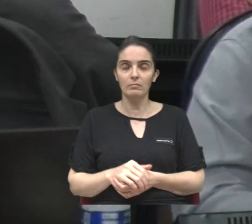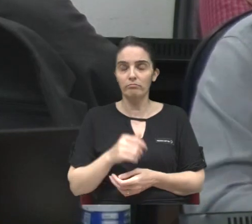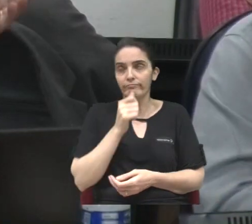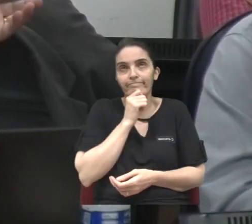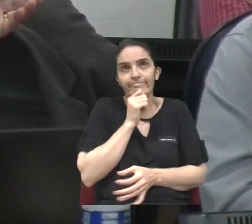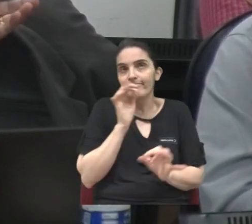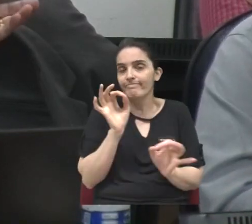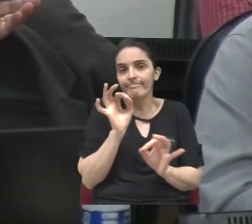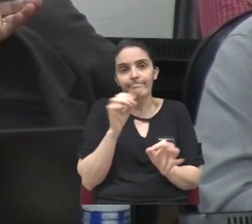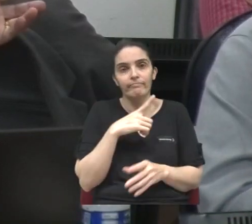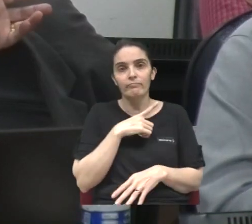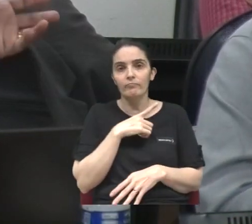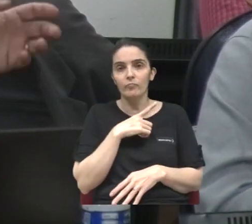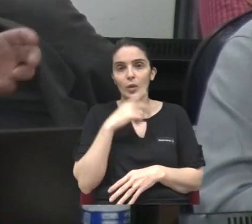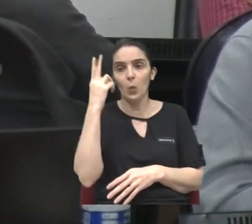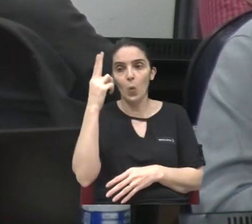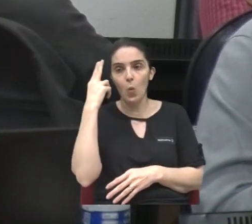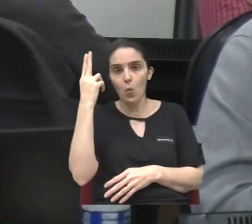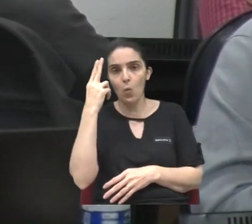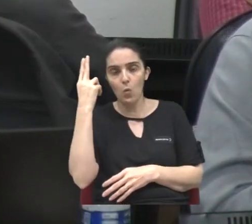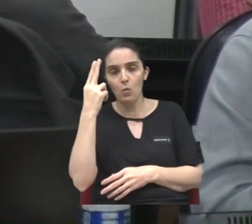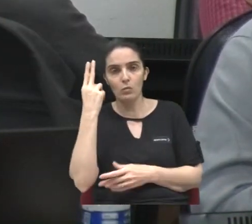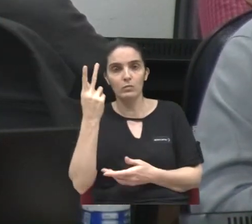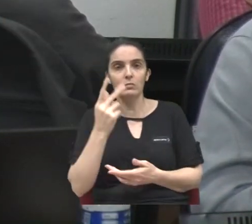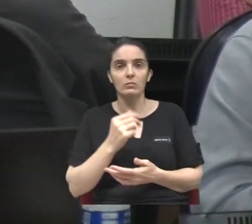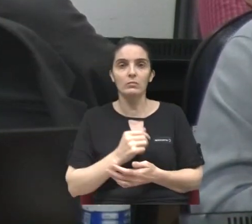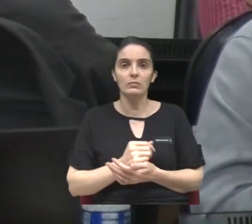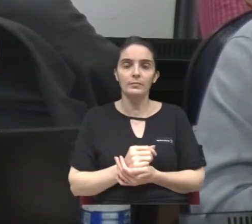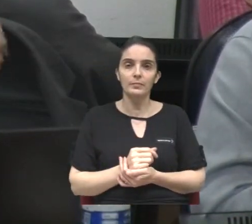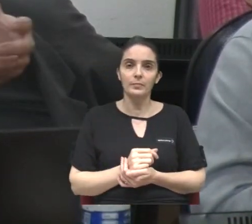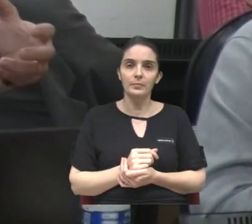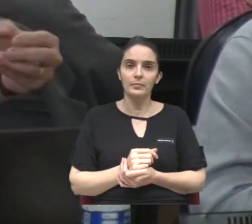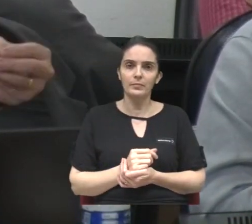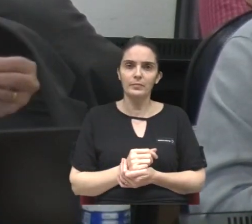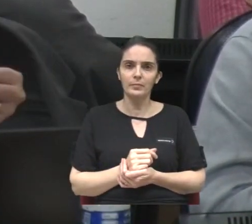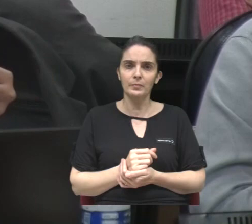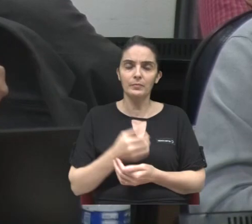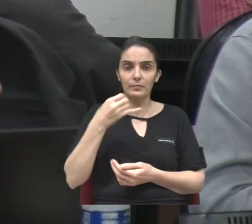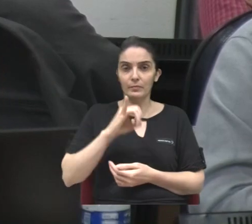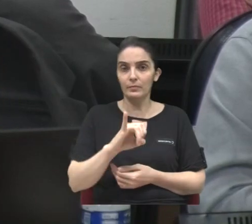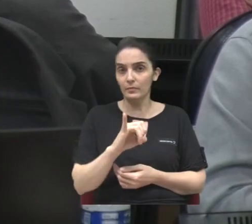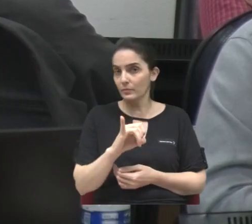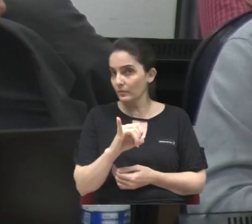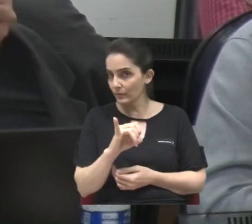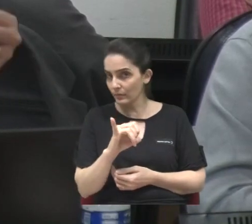se não tiver gestão, né, se não tiver